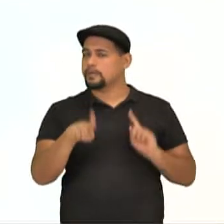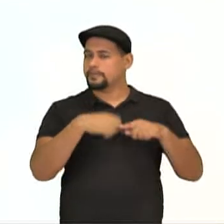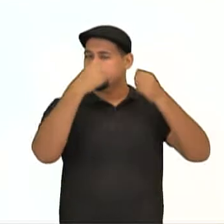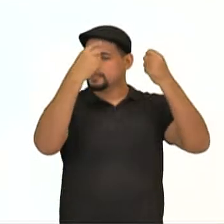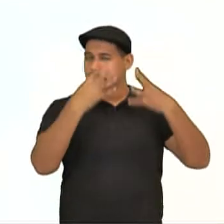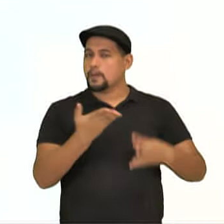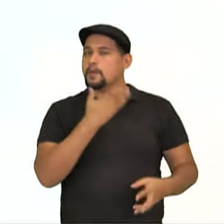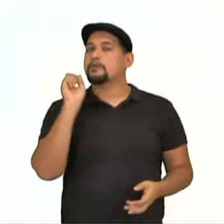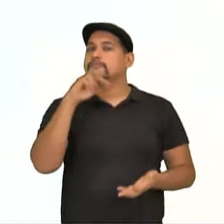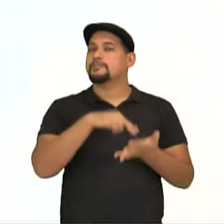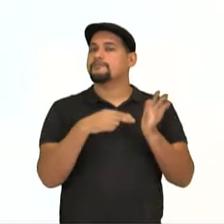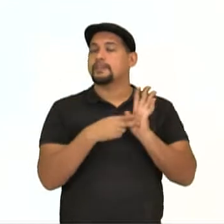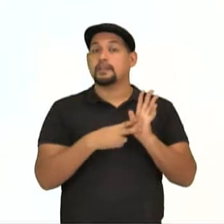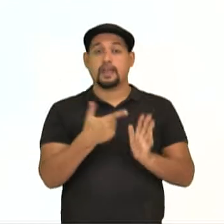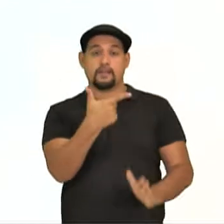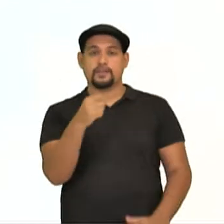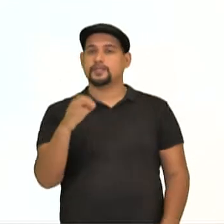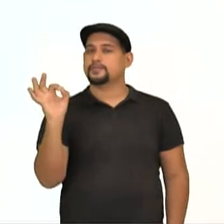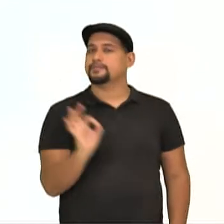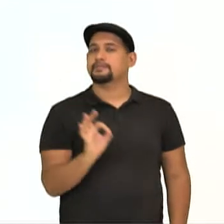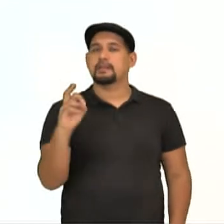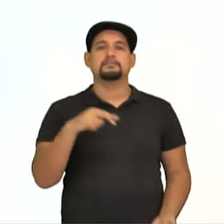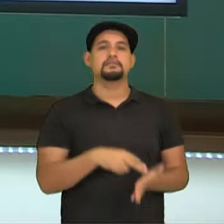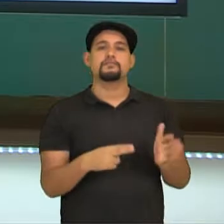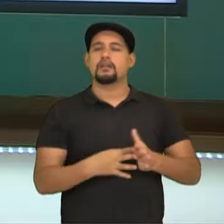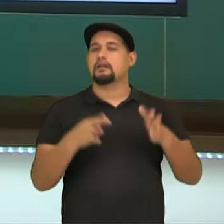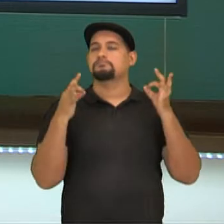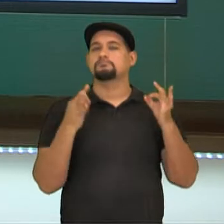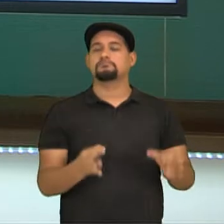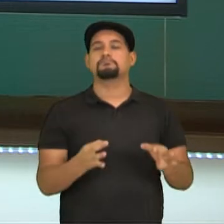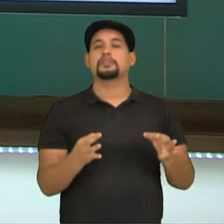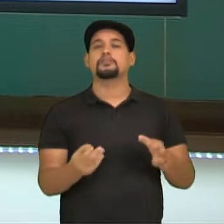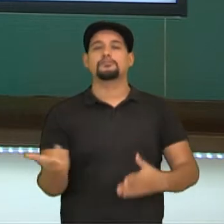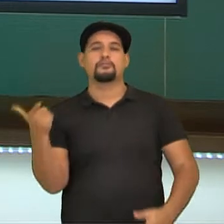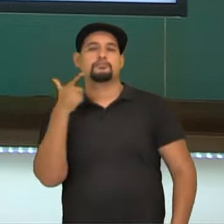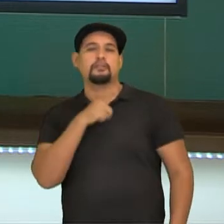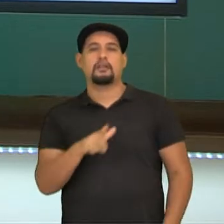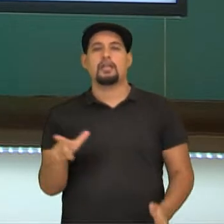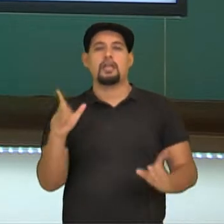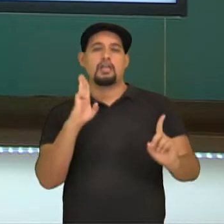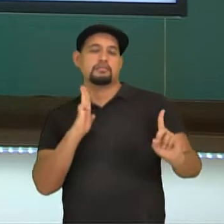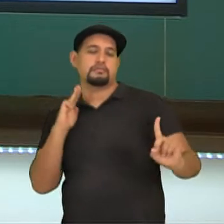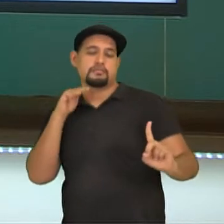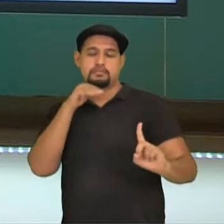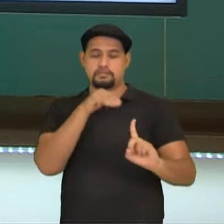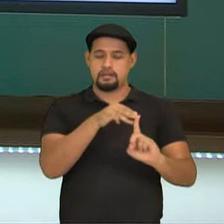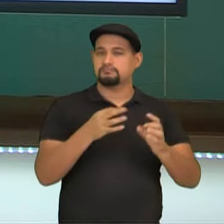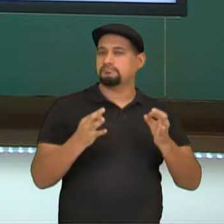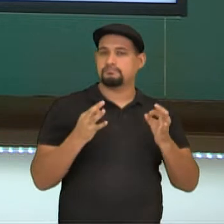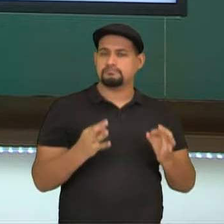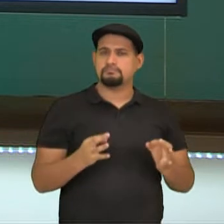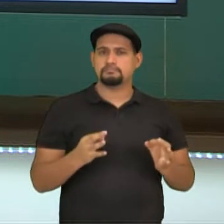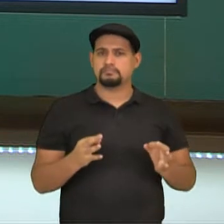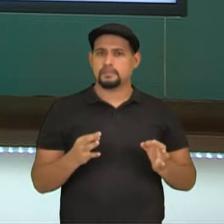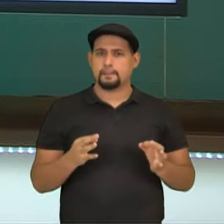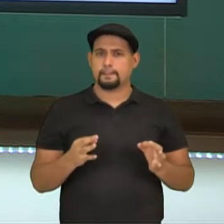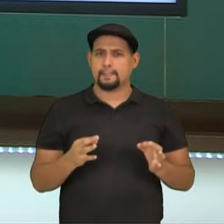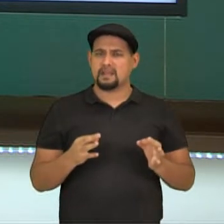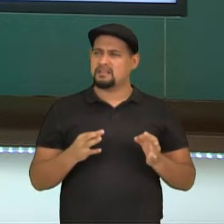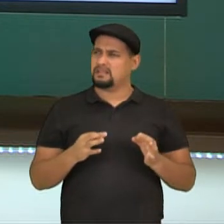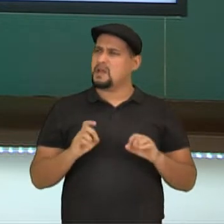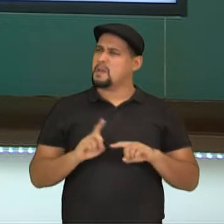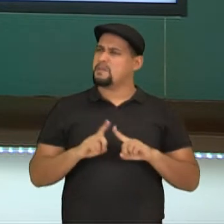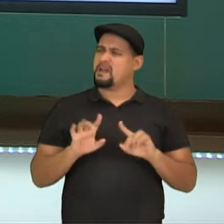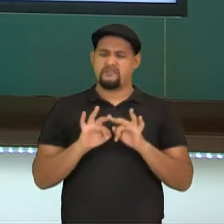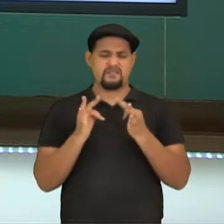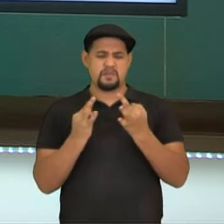isso melhor. E 20% é exatamente para a gente conseguir atingir as nossas metas. Mas será que a